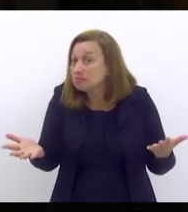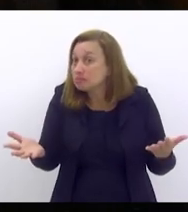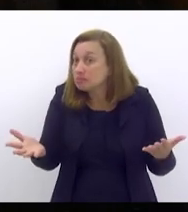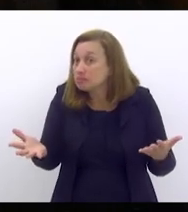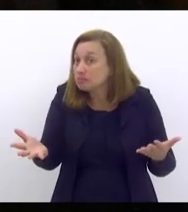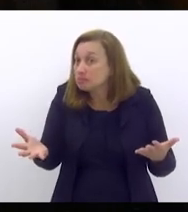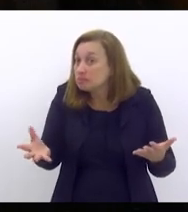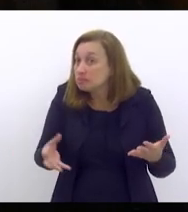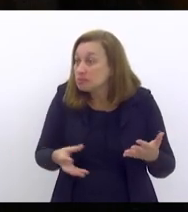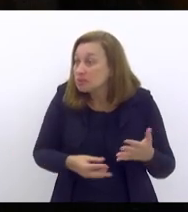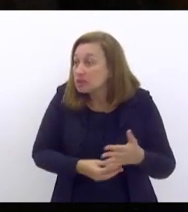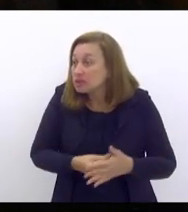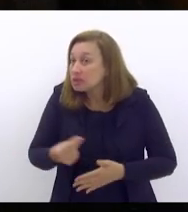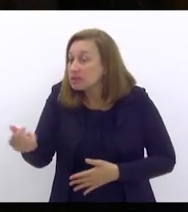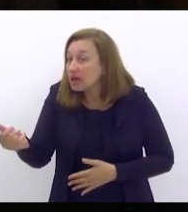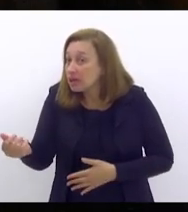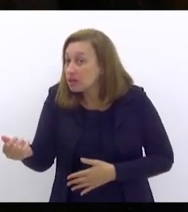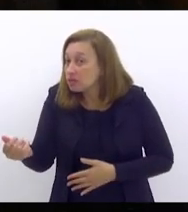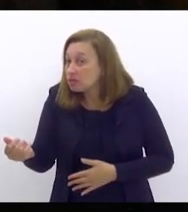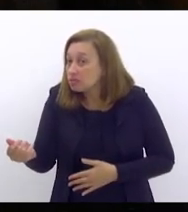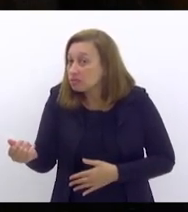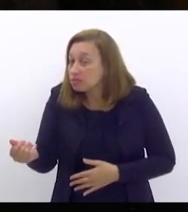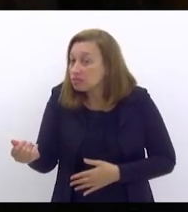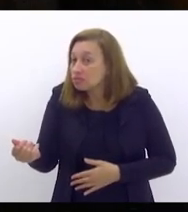saiu do cargo, se tornou